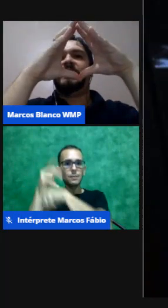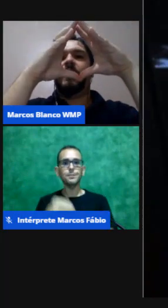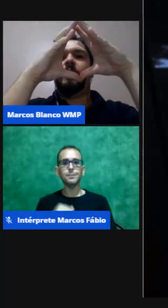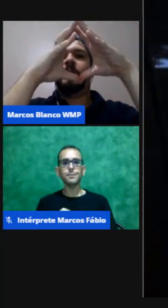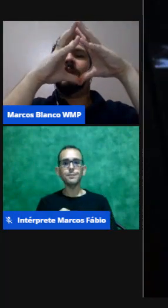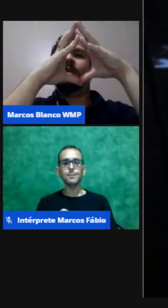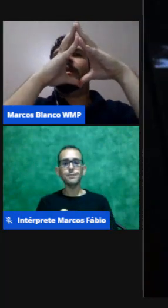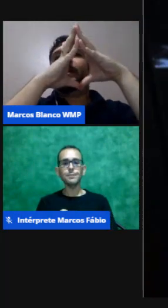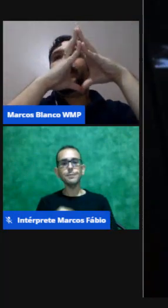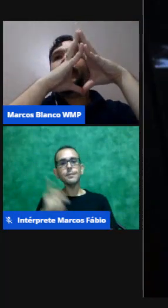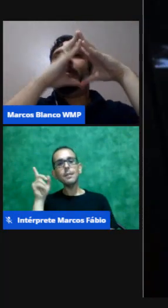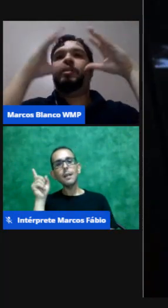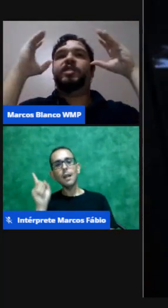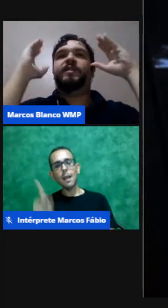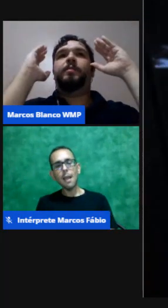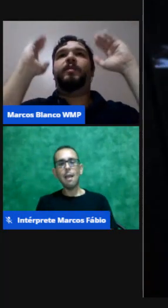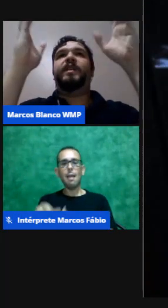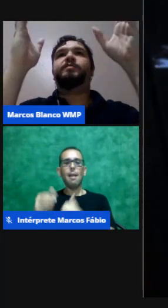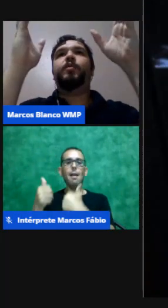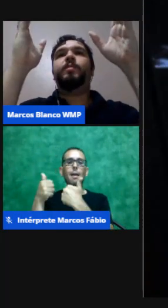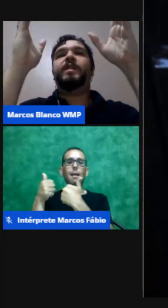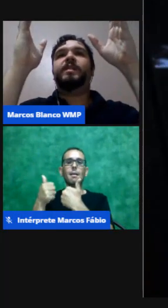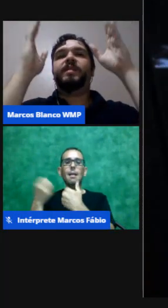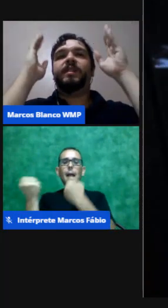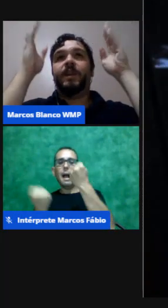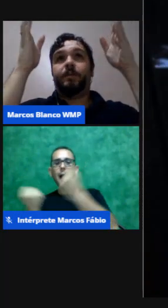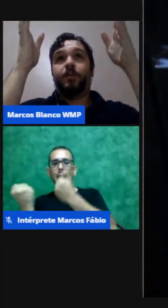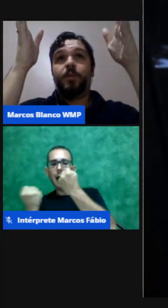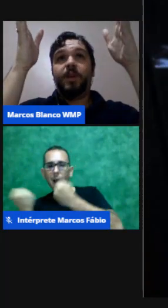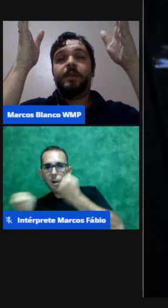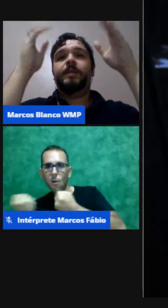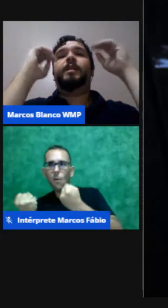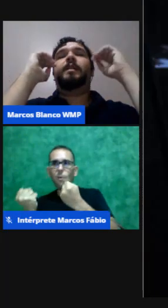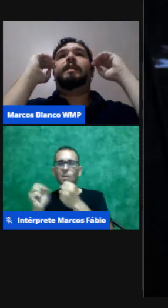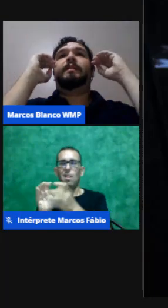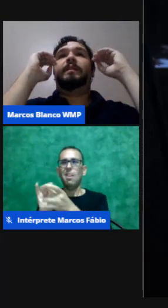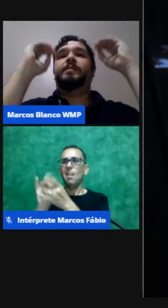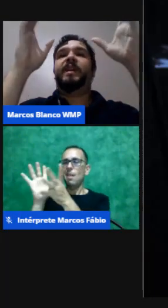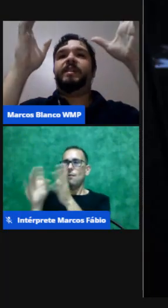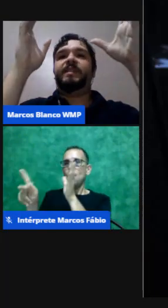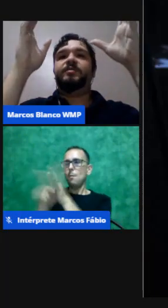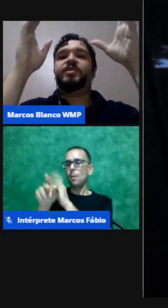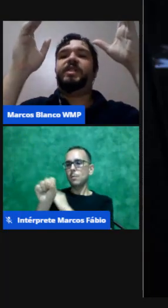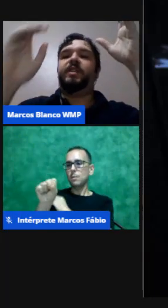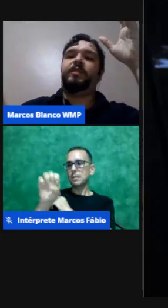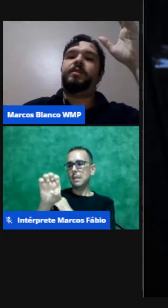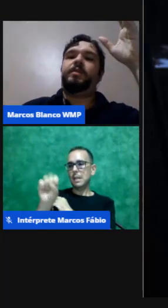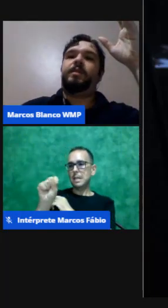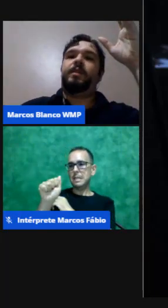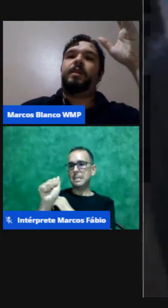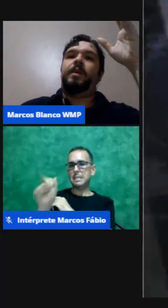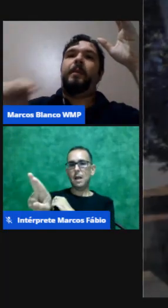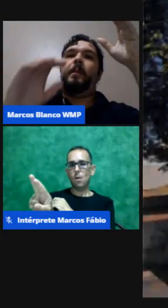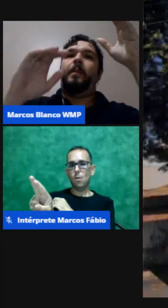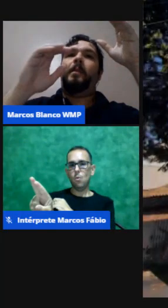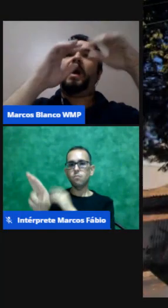veículos da CESAL, onde eles vão por vias públicas, em via pública, liberando esses